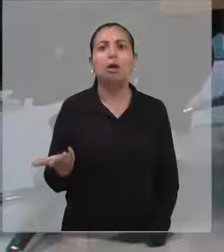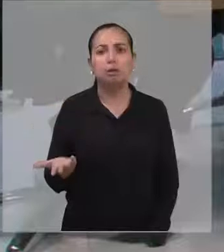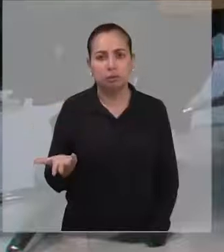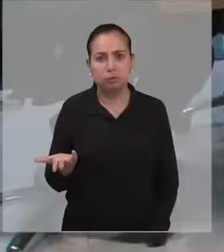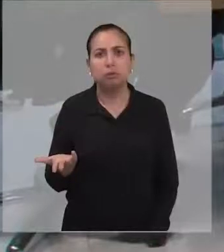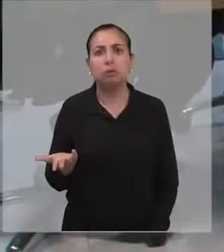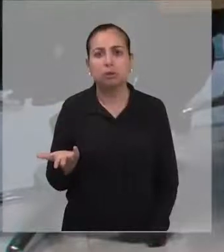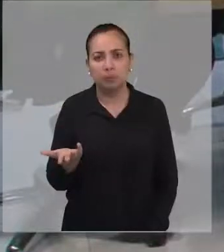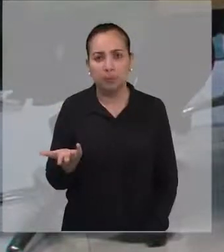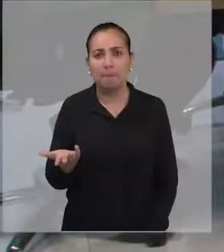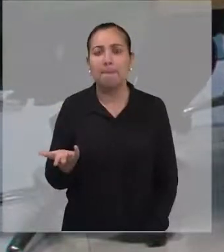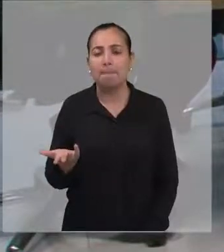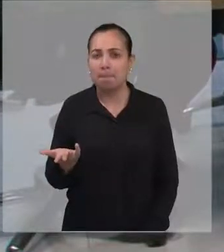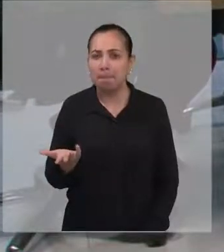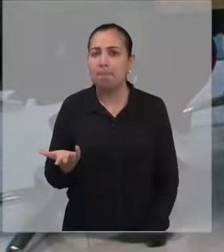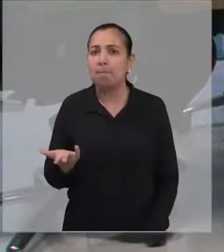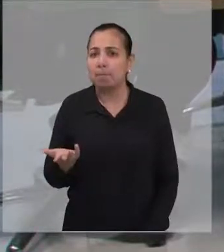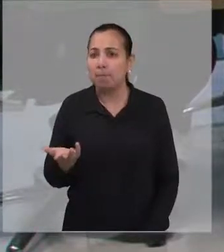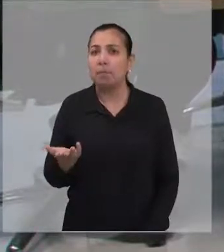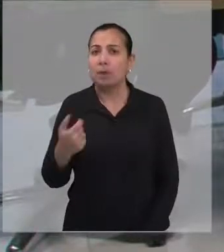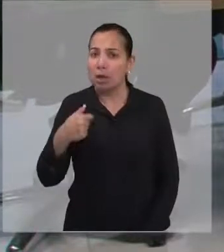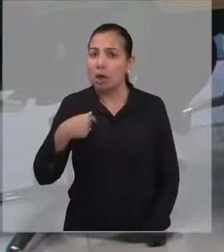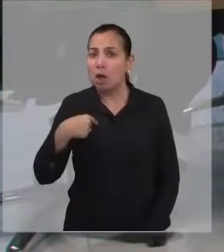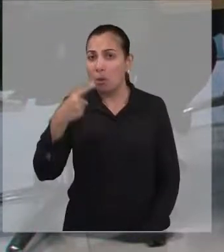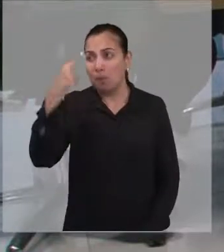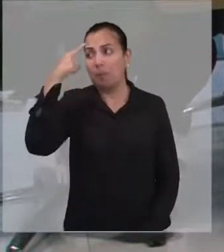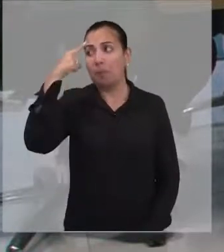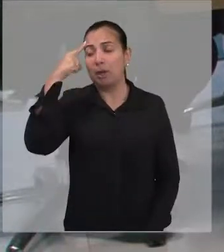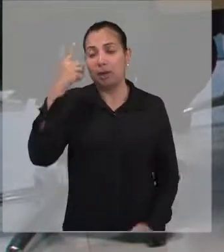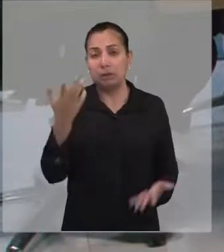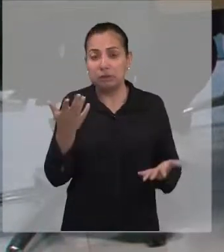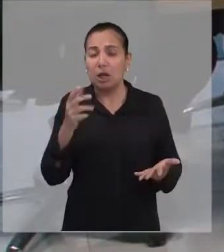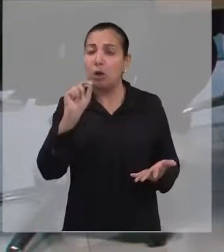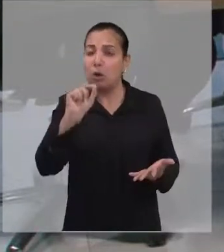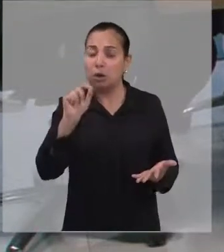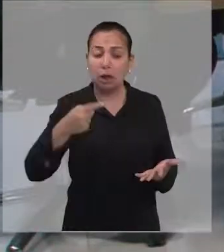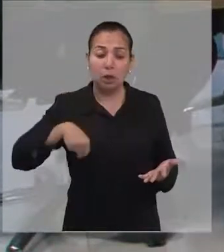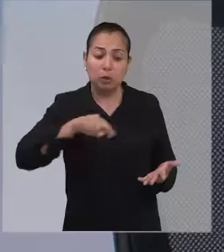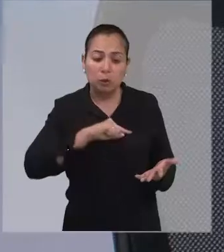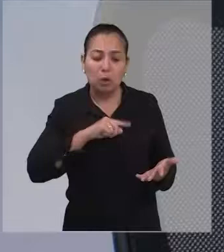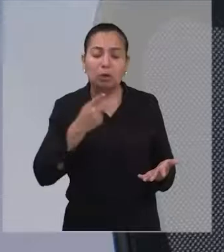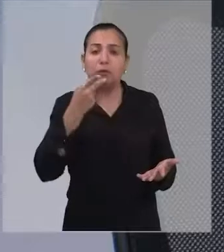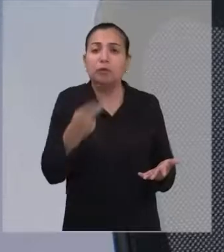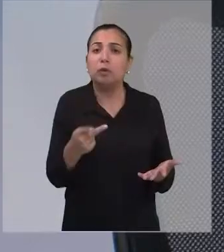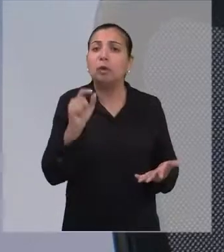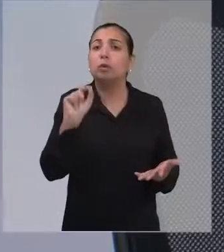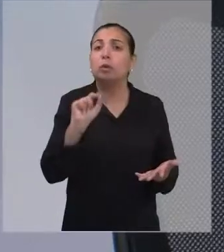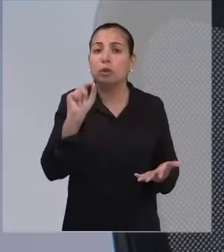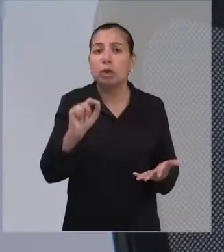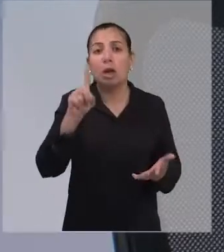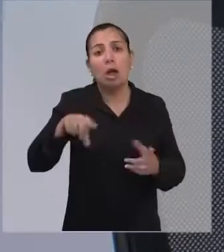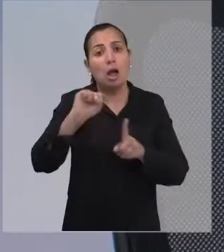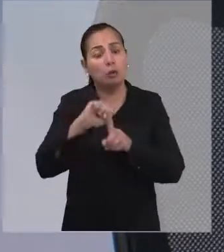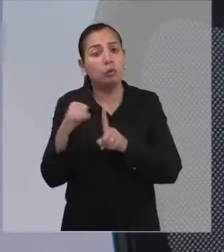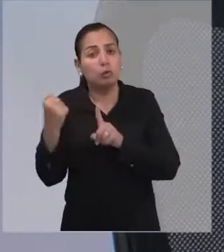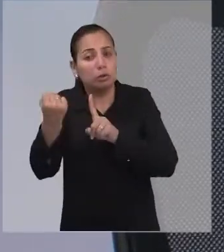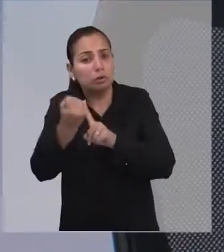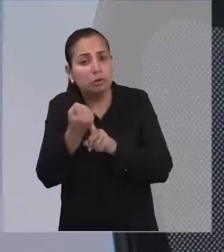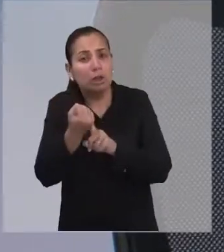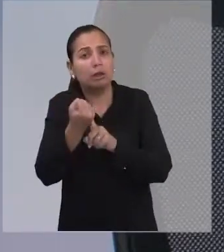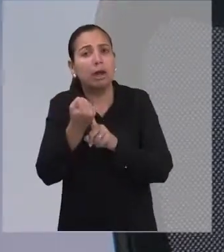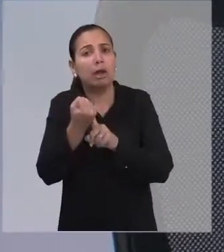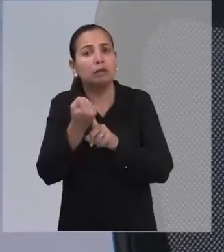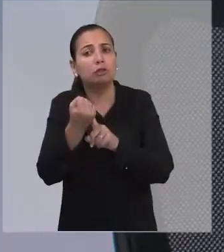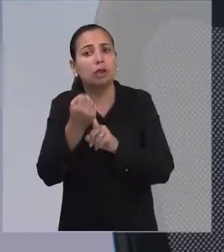contaminar decisões. Eu acho que eu iria até para mais longe do que isso, né? Nós estamos falando de uma sociedade que